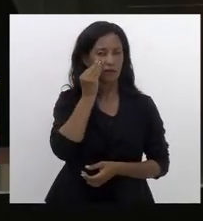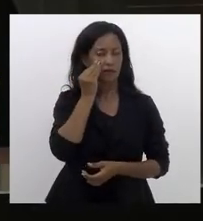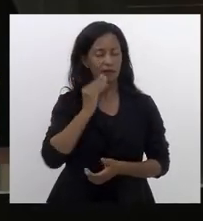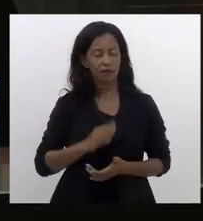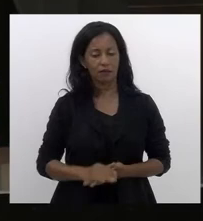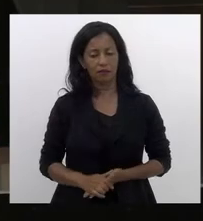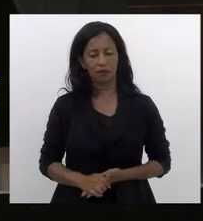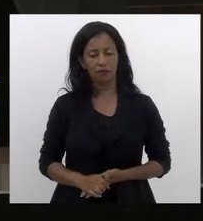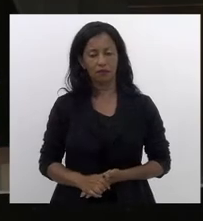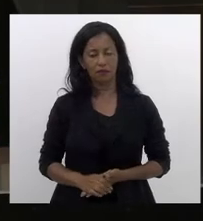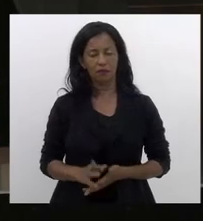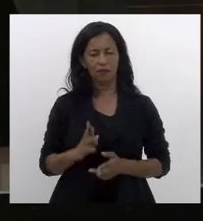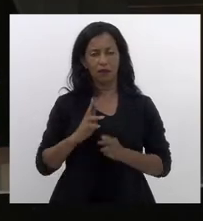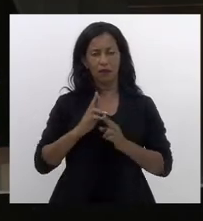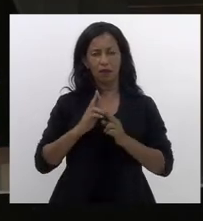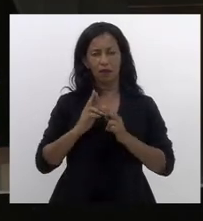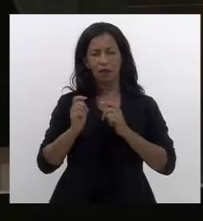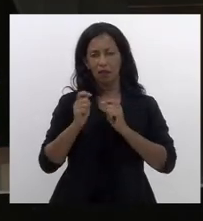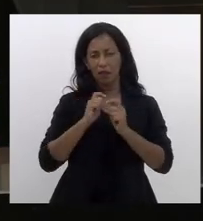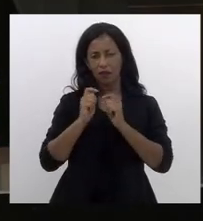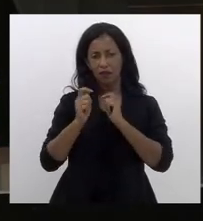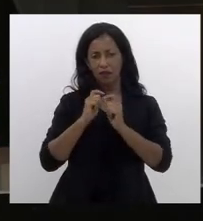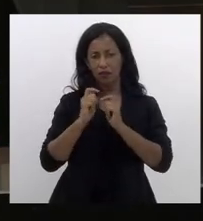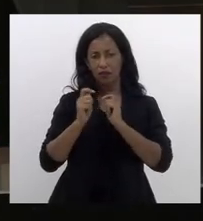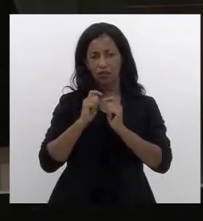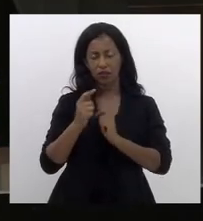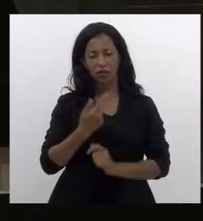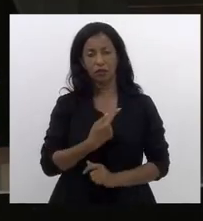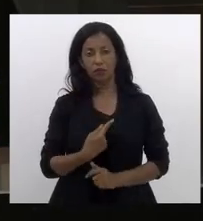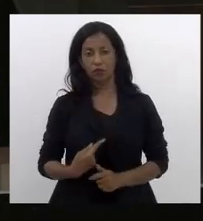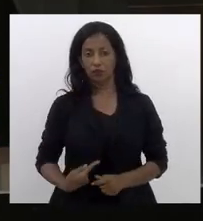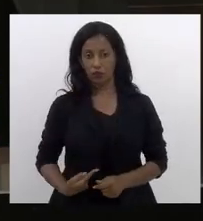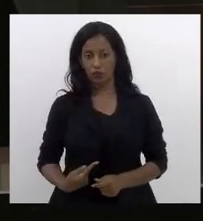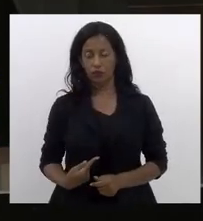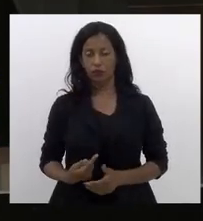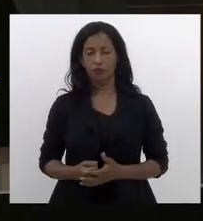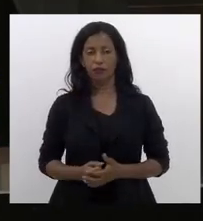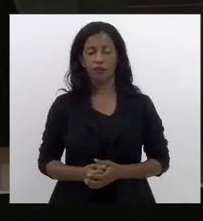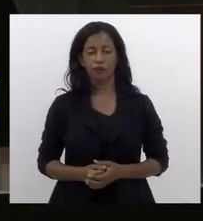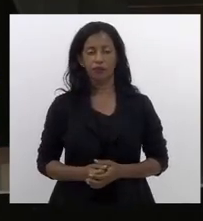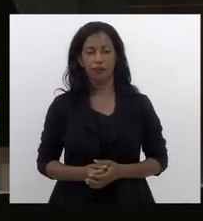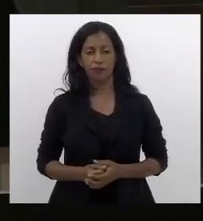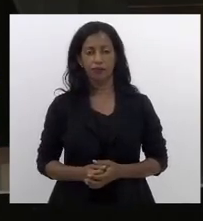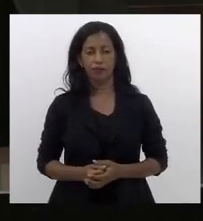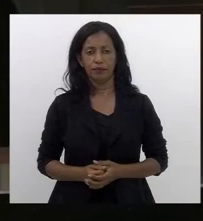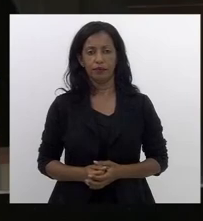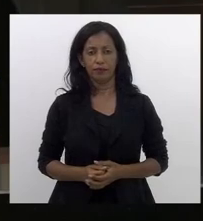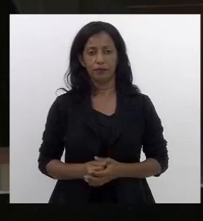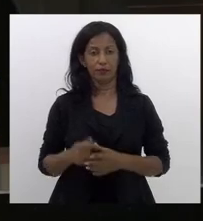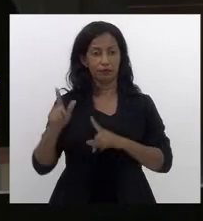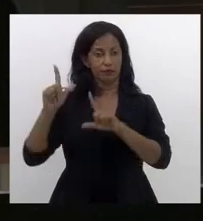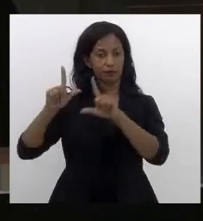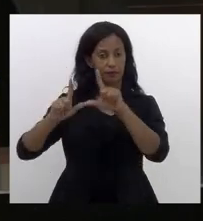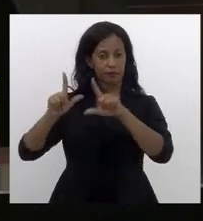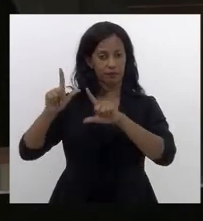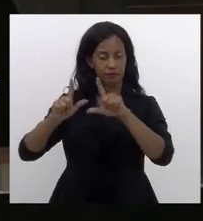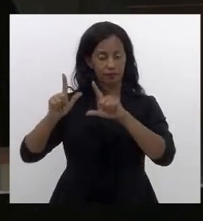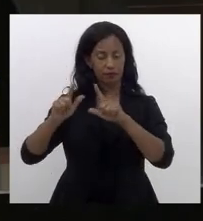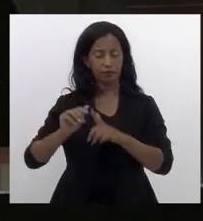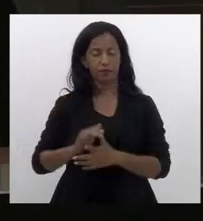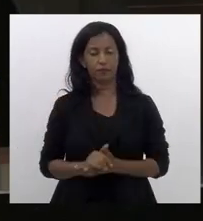uma entrevista que o governador deu à imprensa e